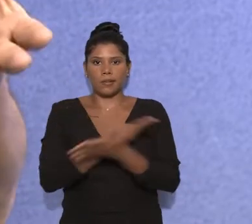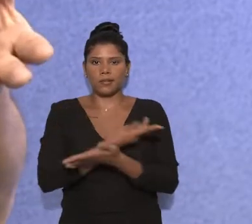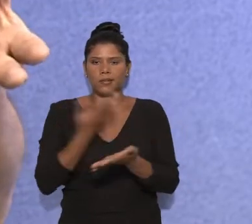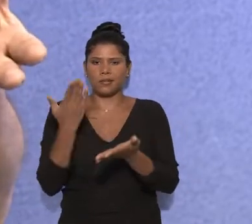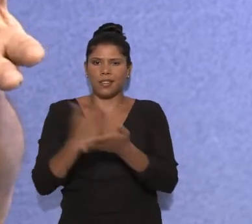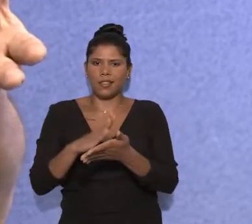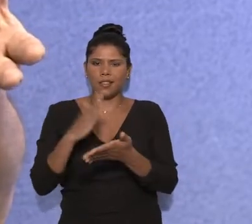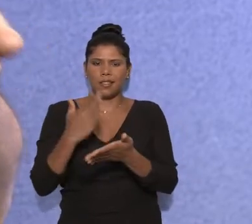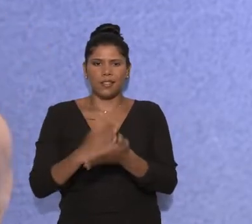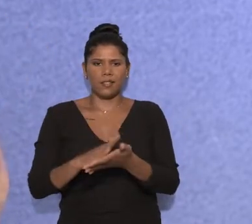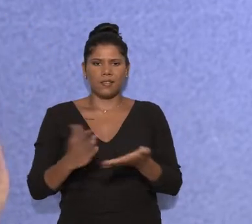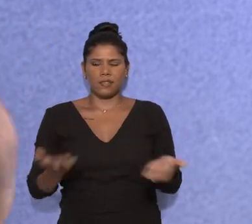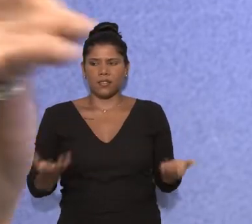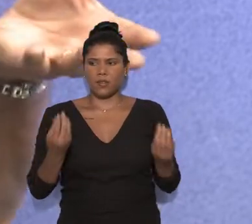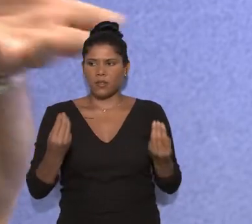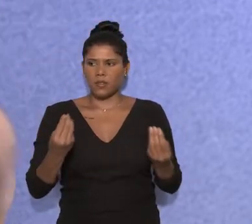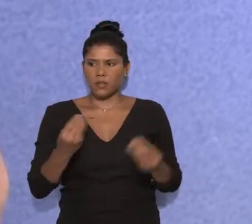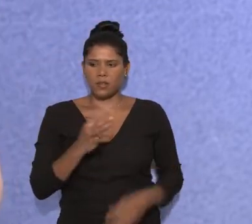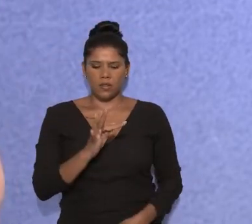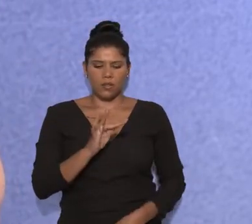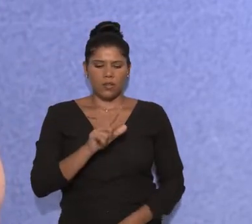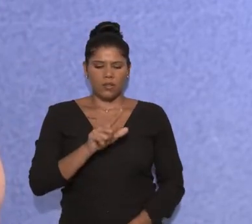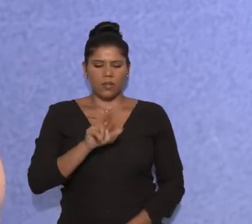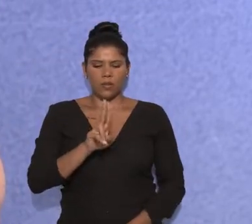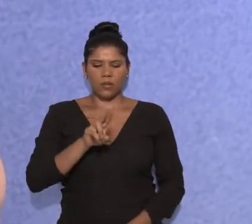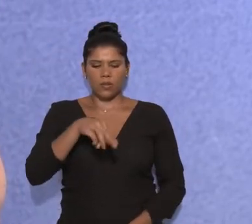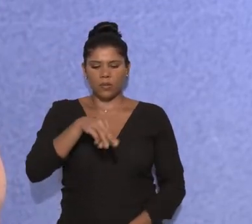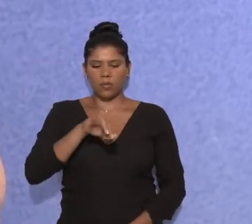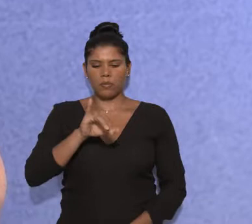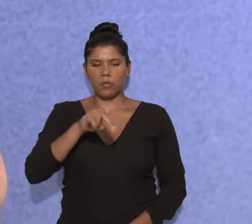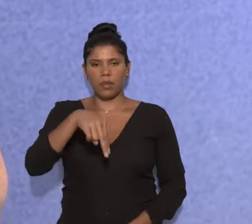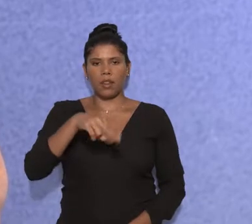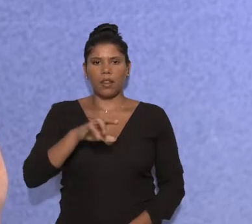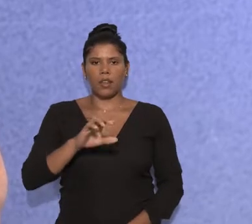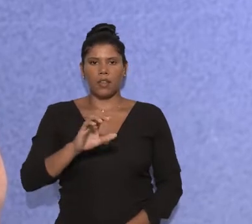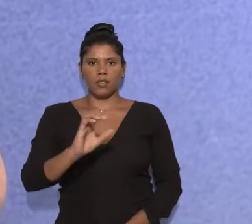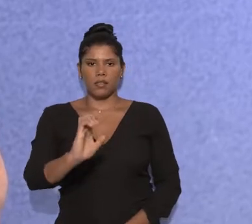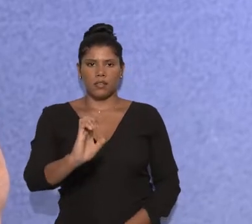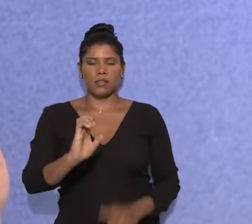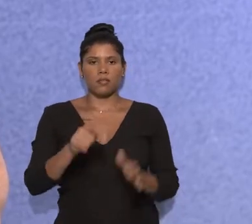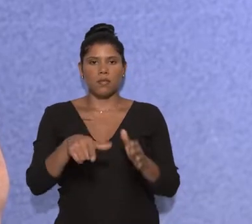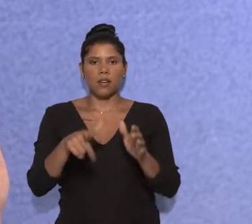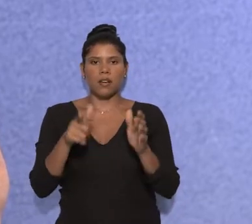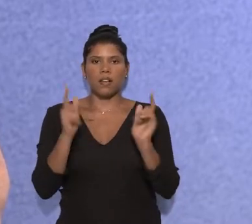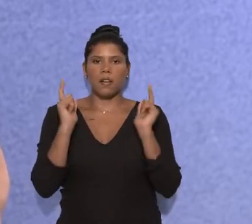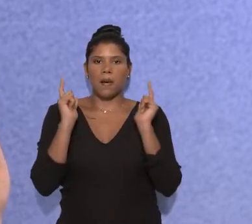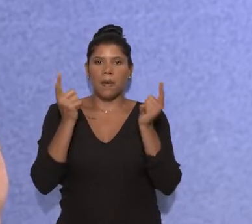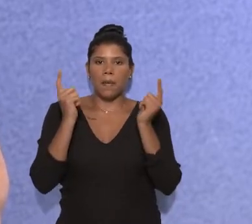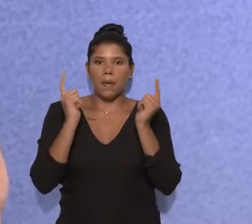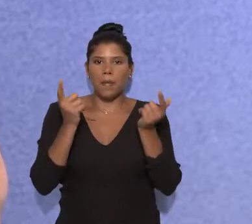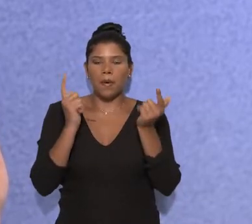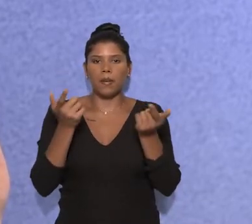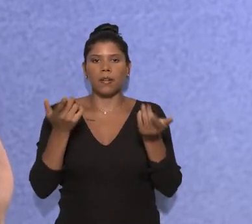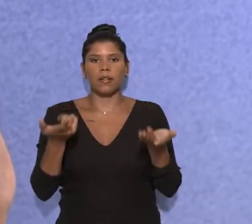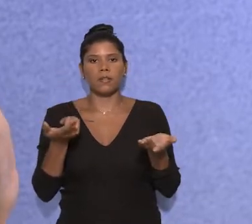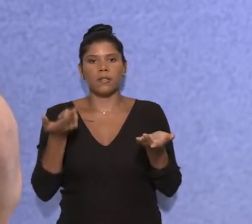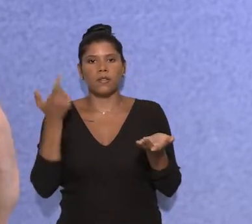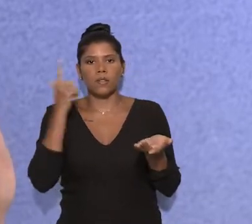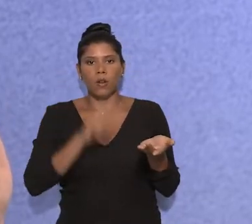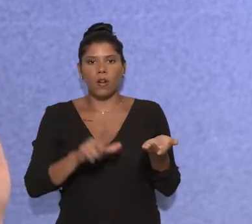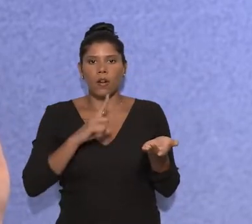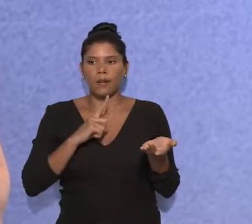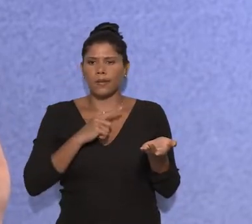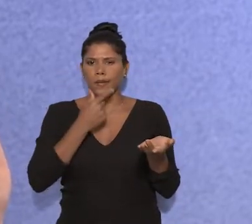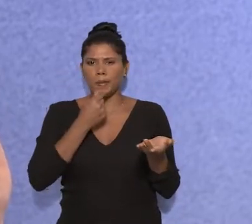nada a ver. O torcedor do Fluminense lá na dela, tranquilo, comemorando os gols do seu time, e aí vem